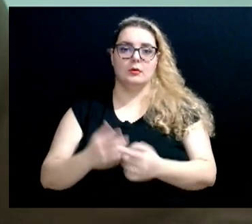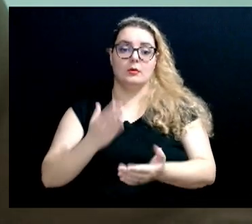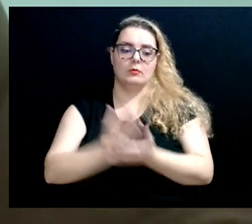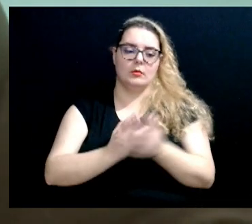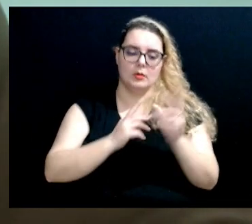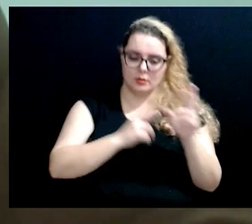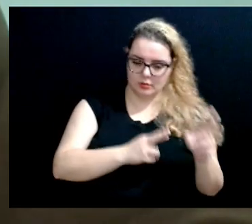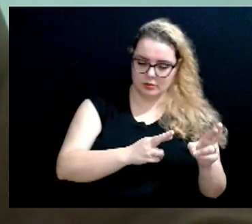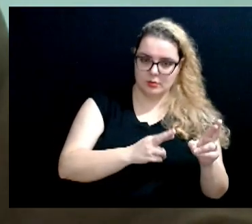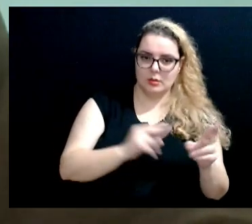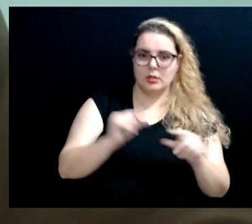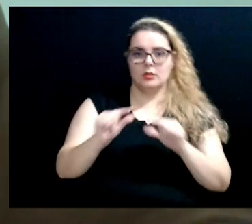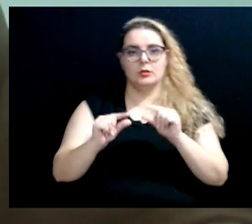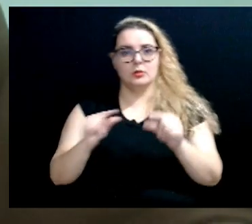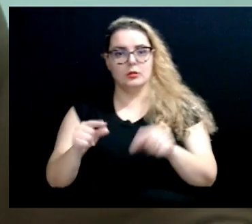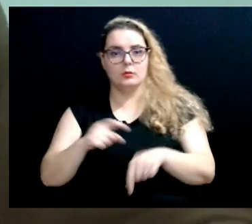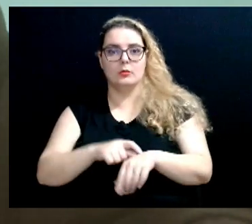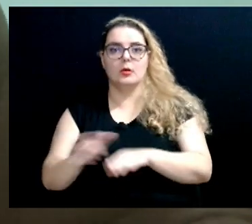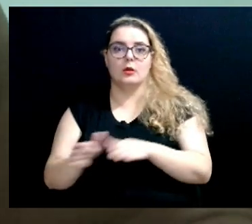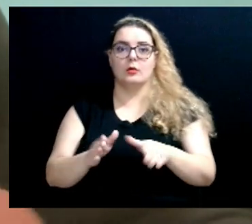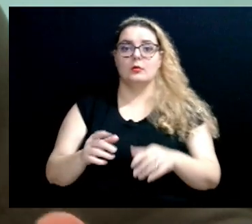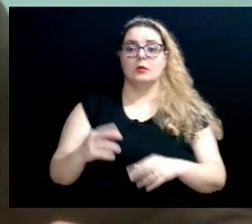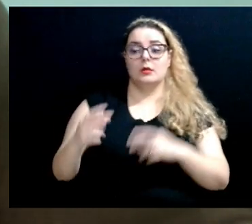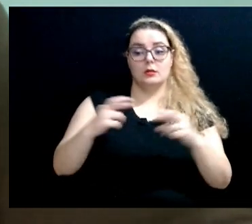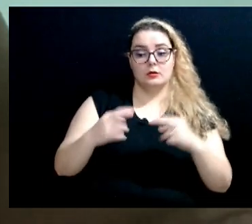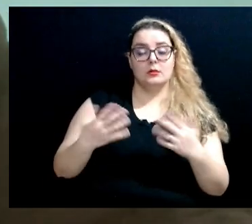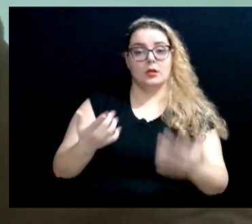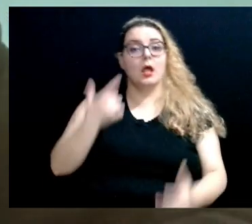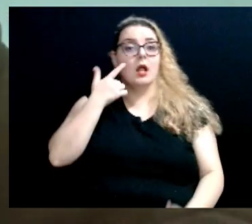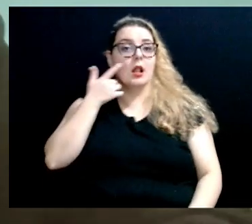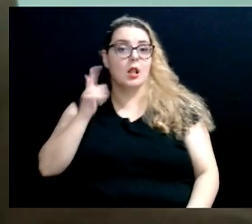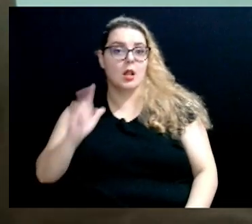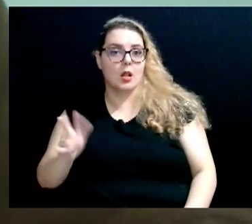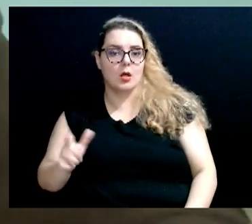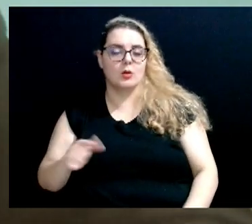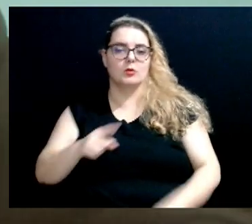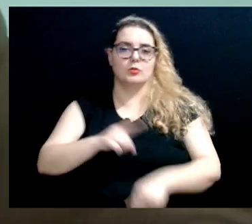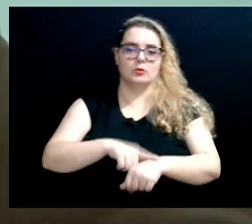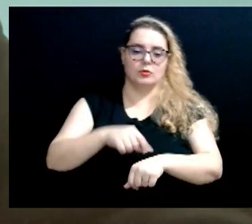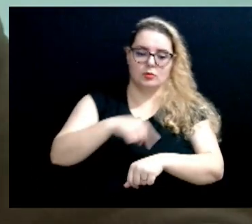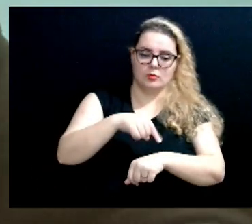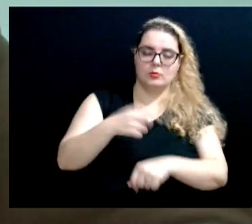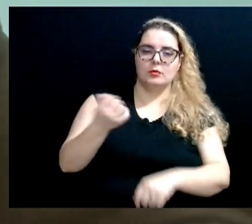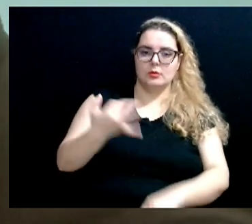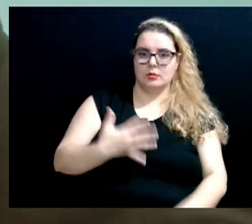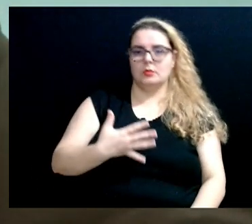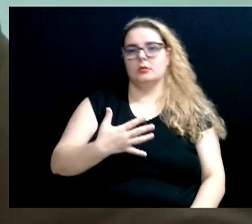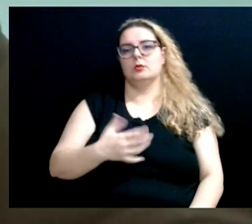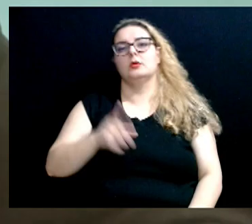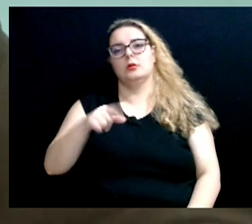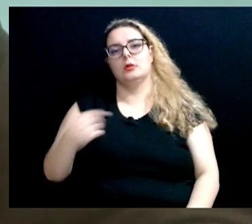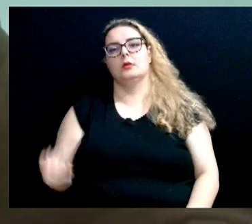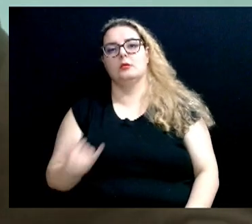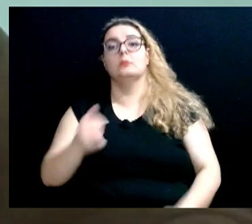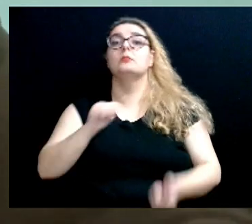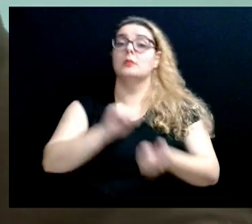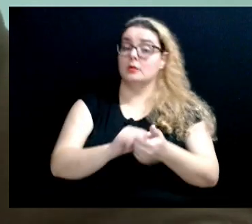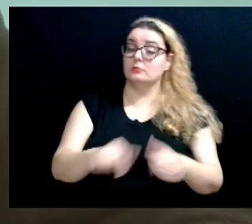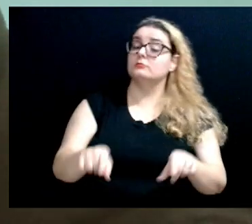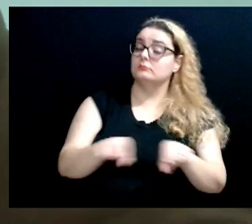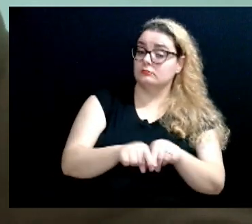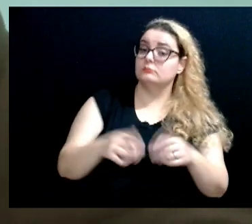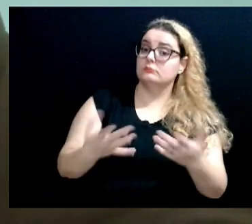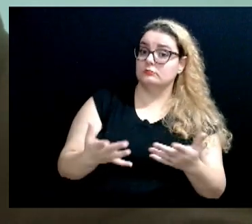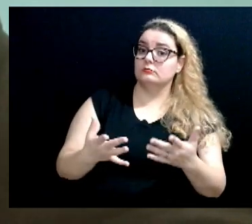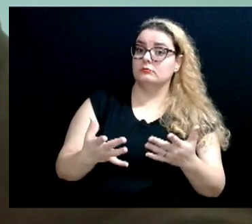dessa situação que a gente leva em conta. E, lógico, o número de horas é importante, mas a qualidade também é importante. Eu acho que tem um tópico que